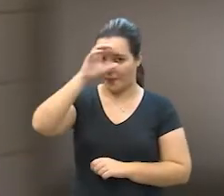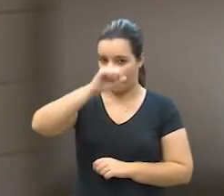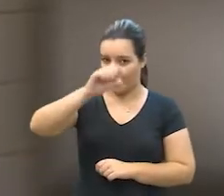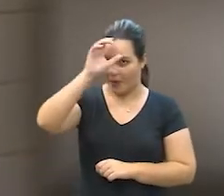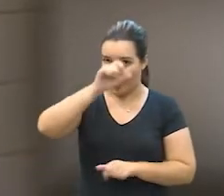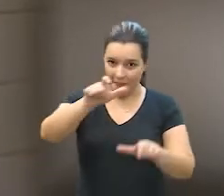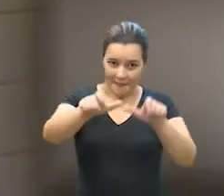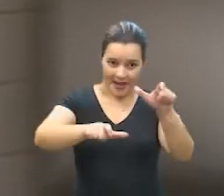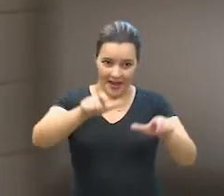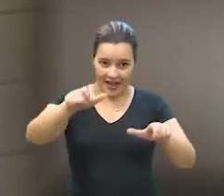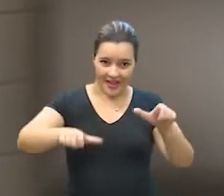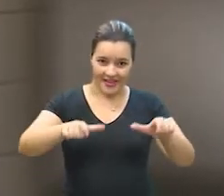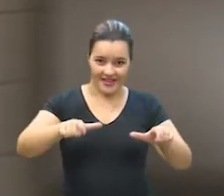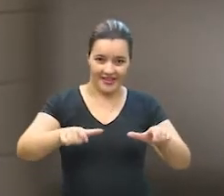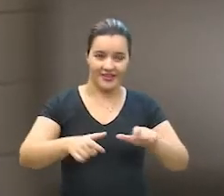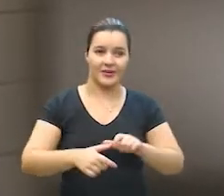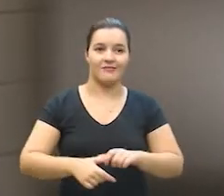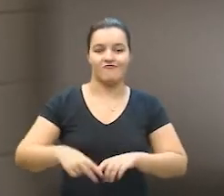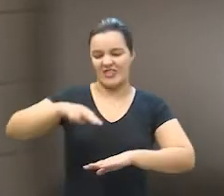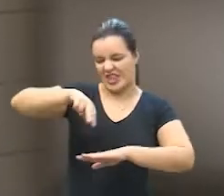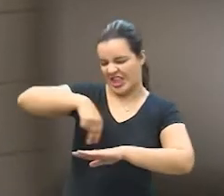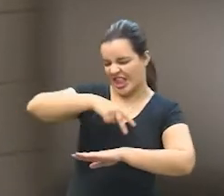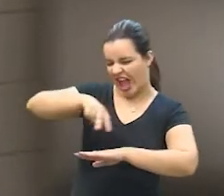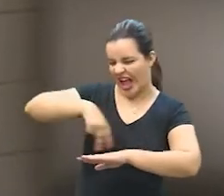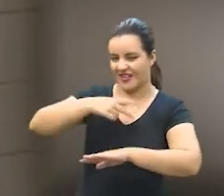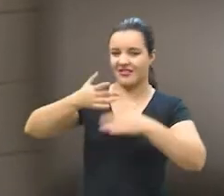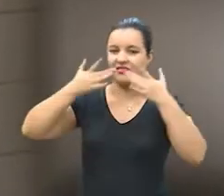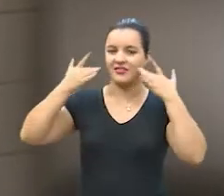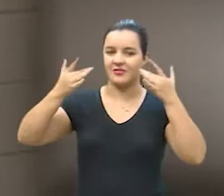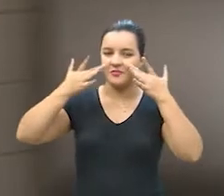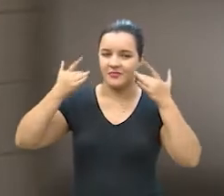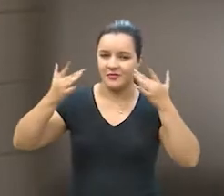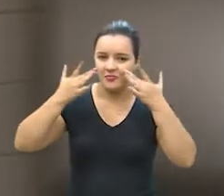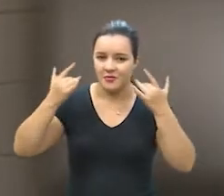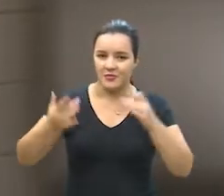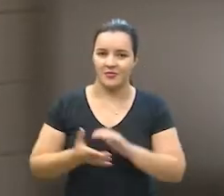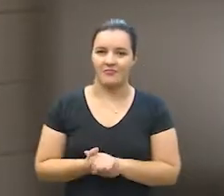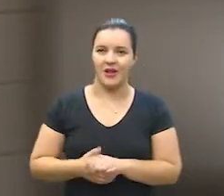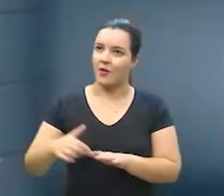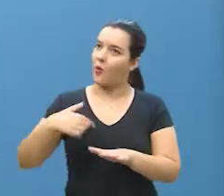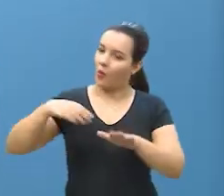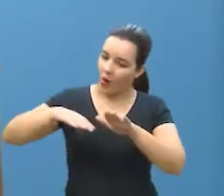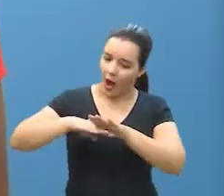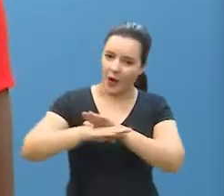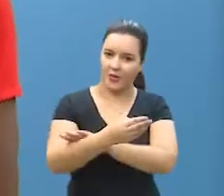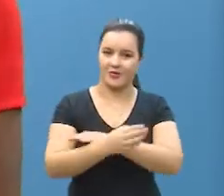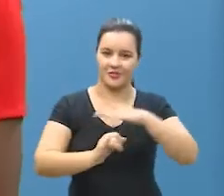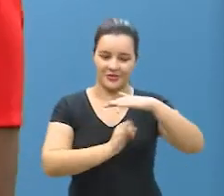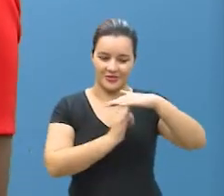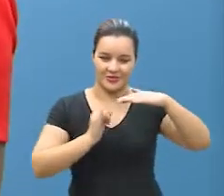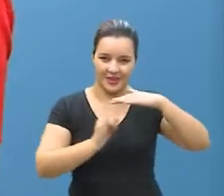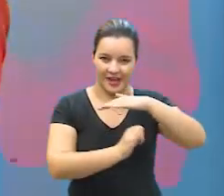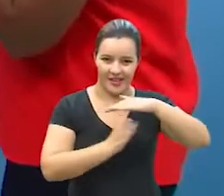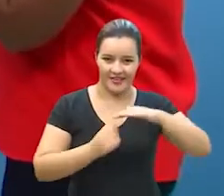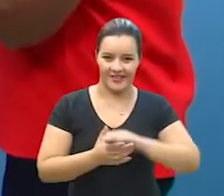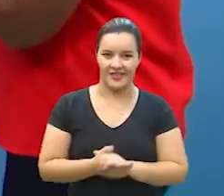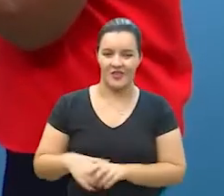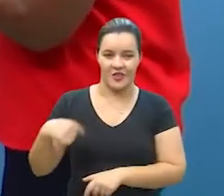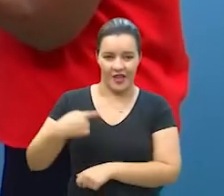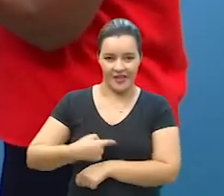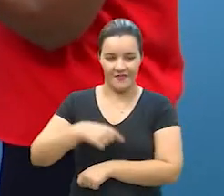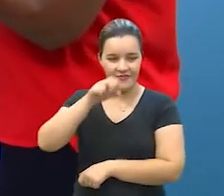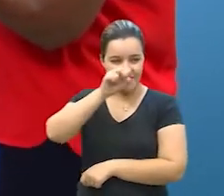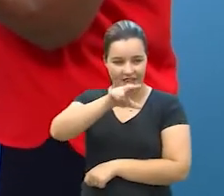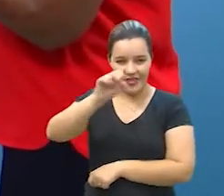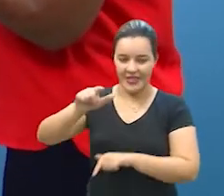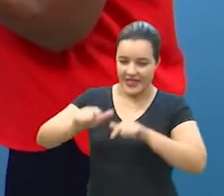com as pessoas em dança, teatro. Então, foi me acostumando. Olha, bom a gente ver que o trabalho